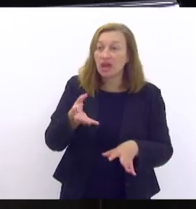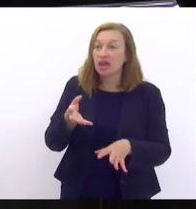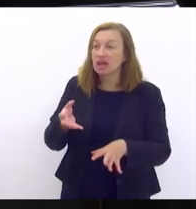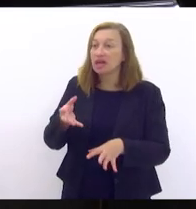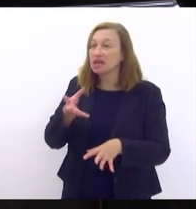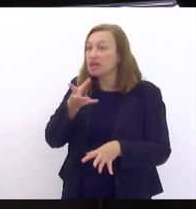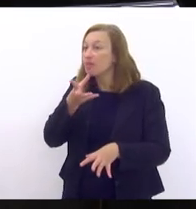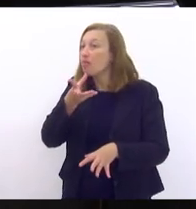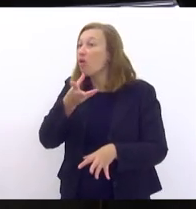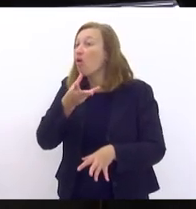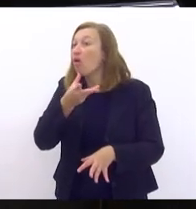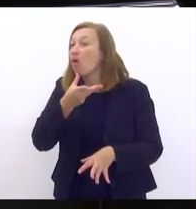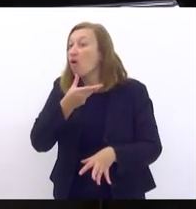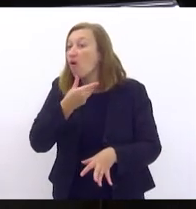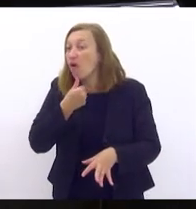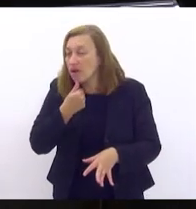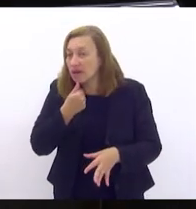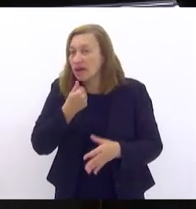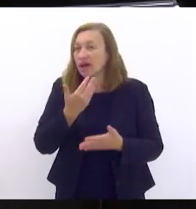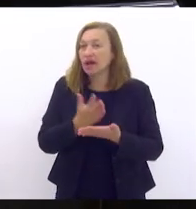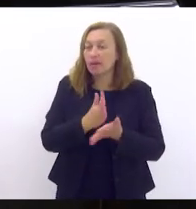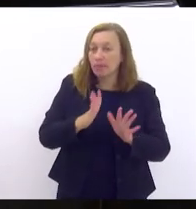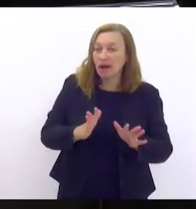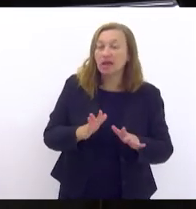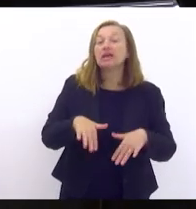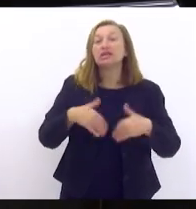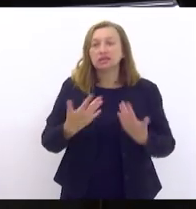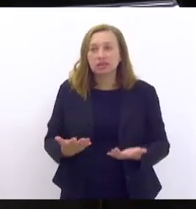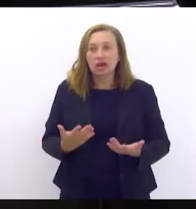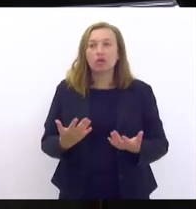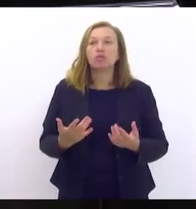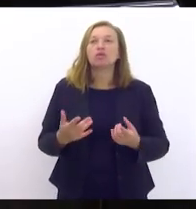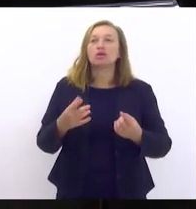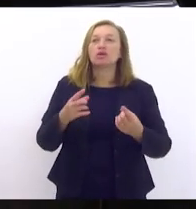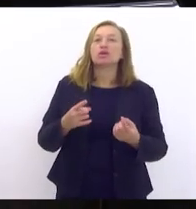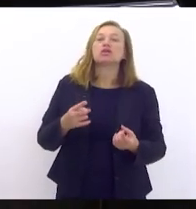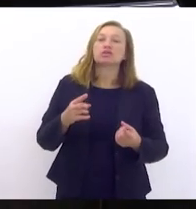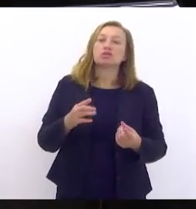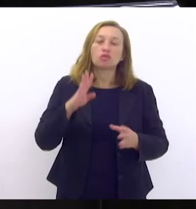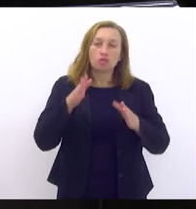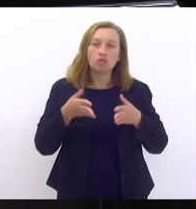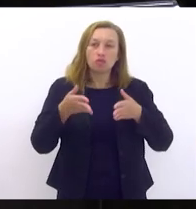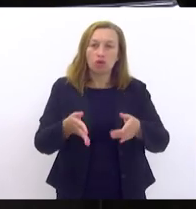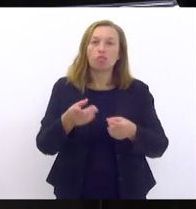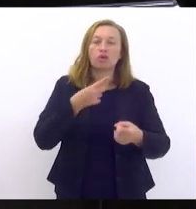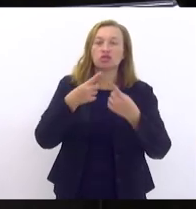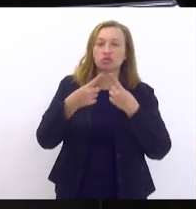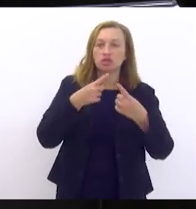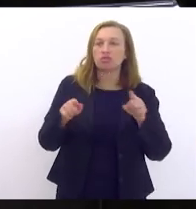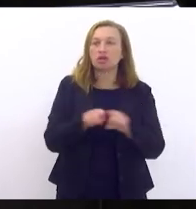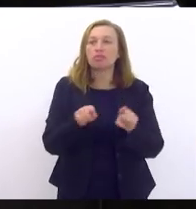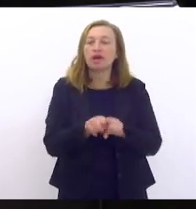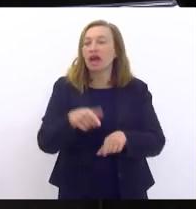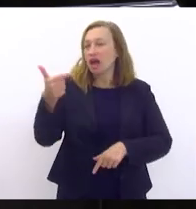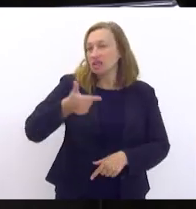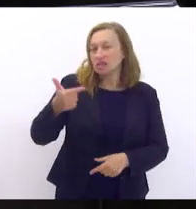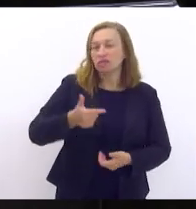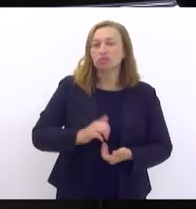né então esses são alguns pontos que a gente precisa trazer também para discussão A segunda questão é a seguinte